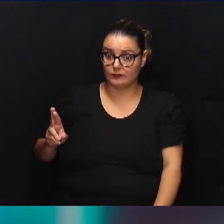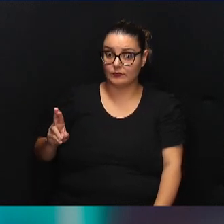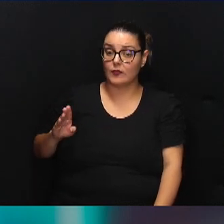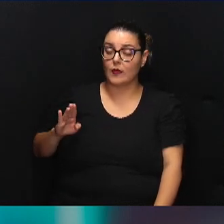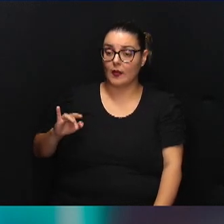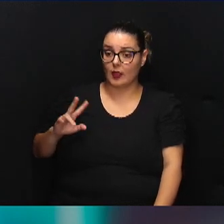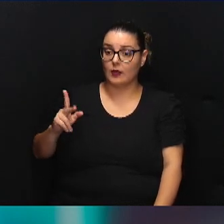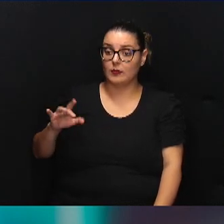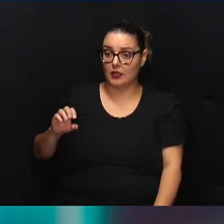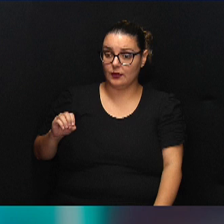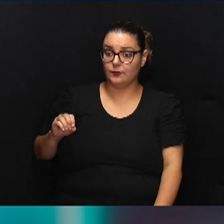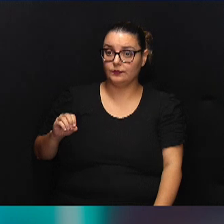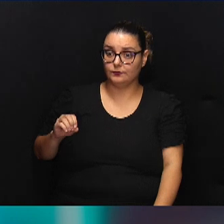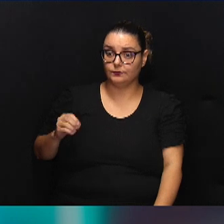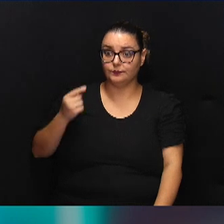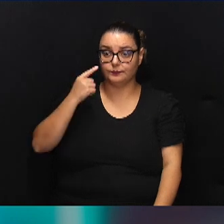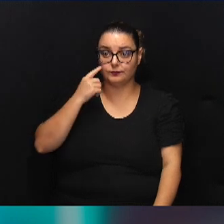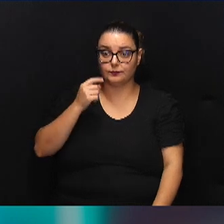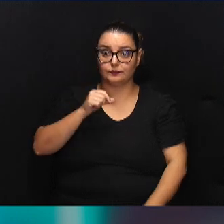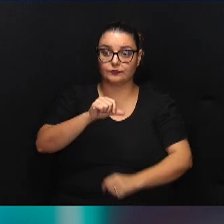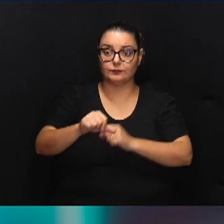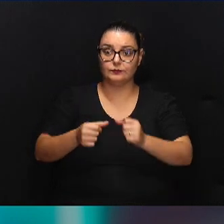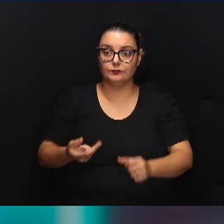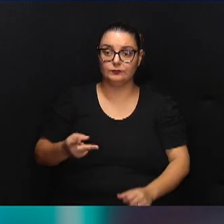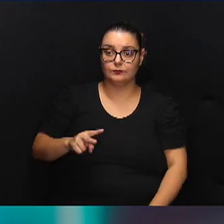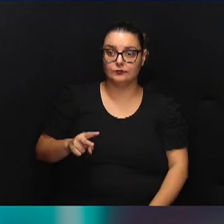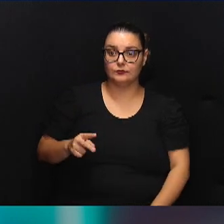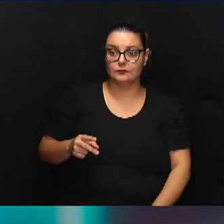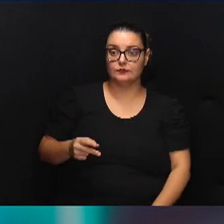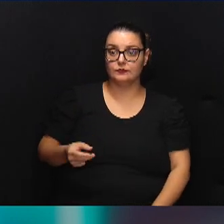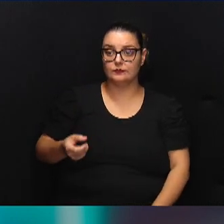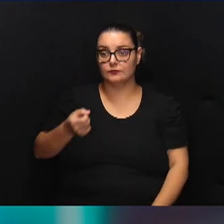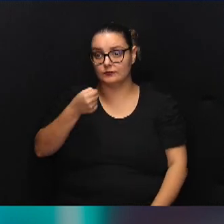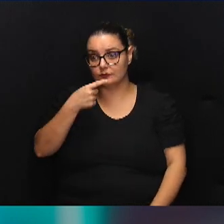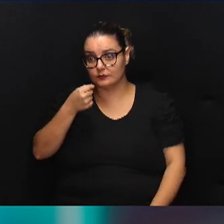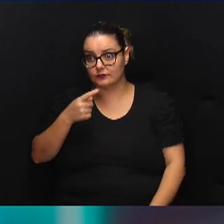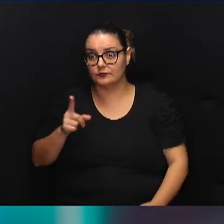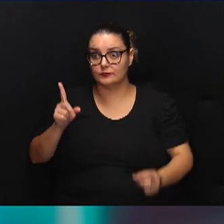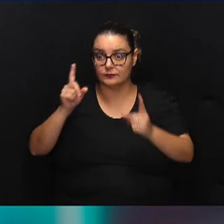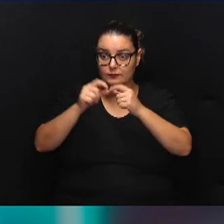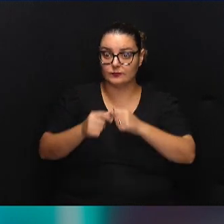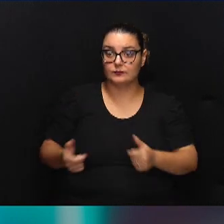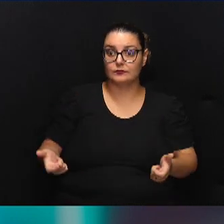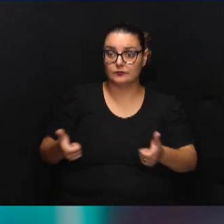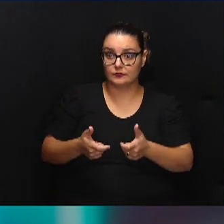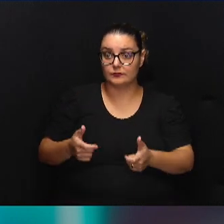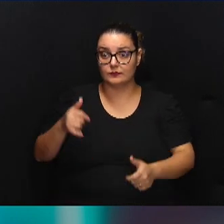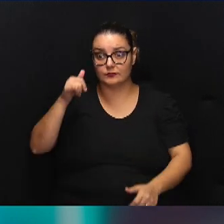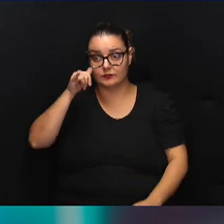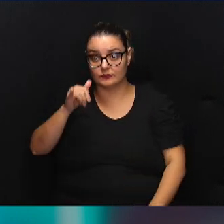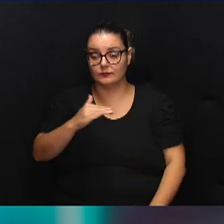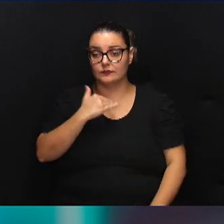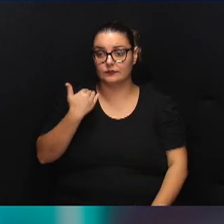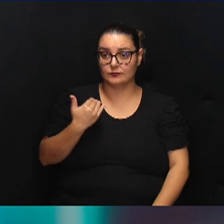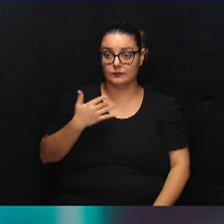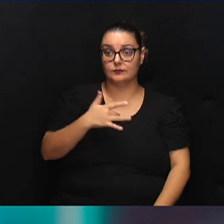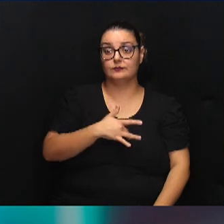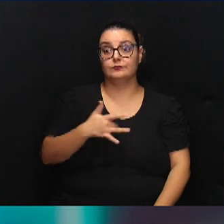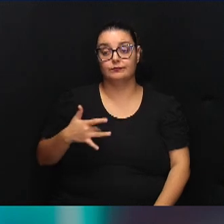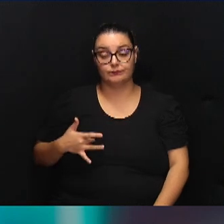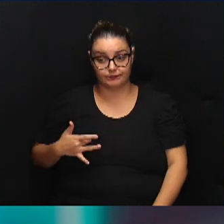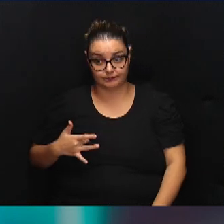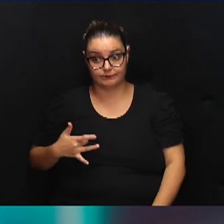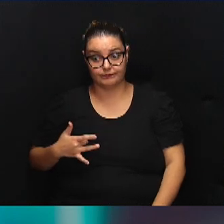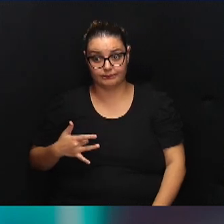Imagina se a gente convertesse esse dinheiro na remediação de complicações e até a morte em saúde,